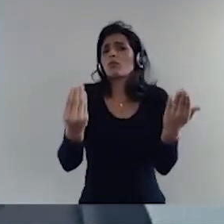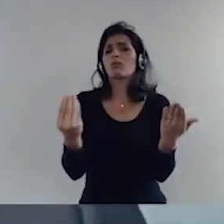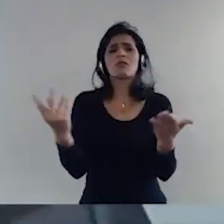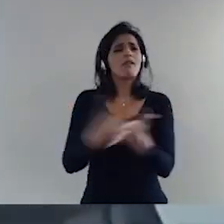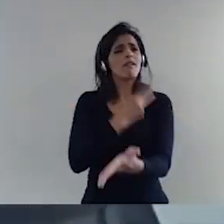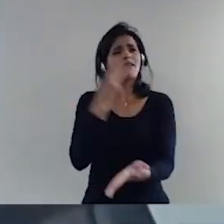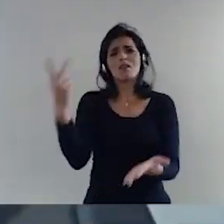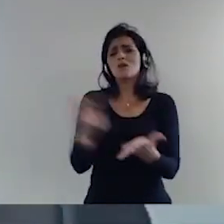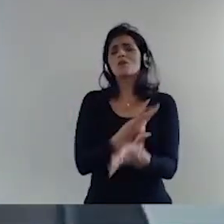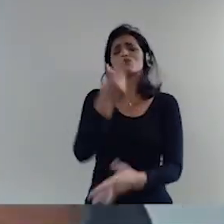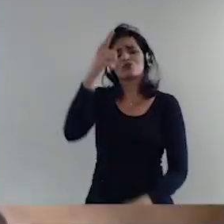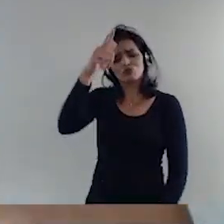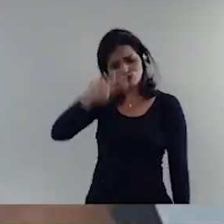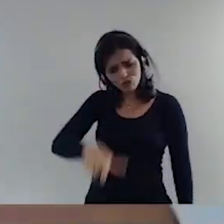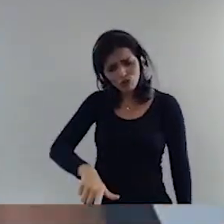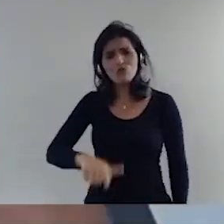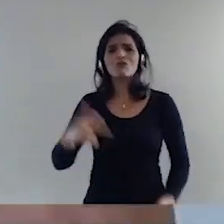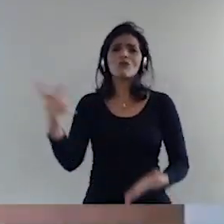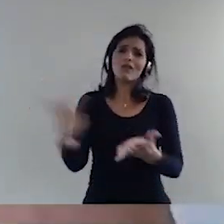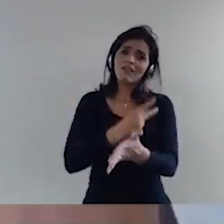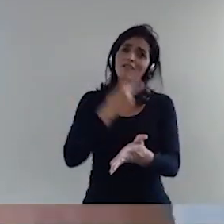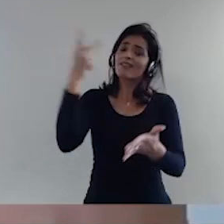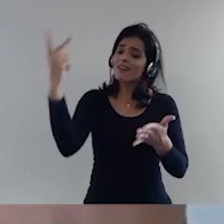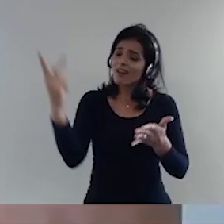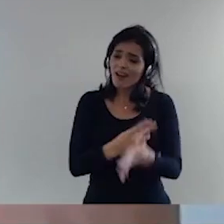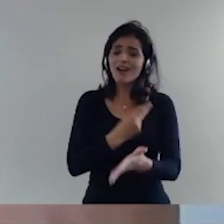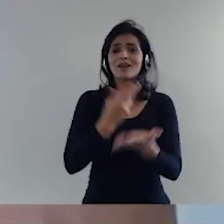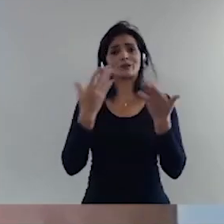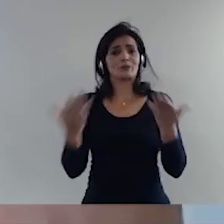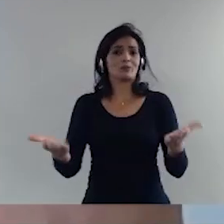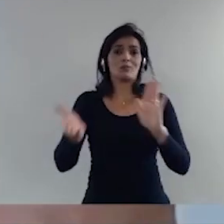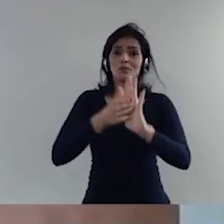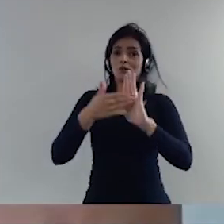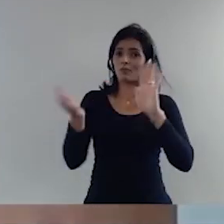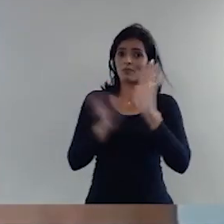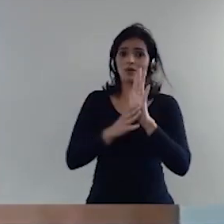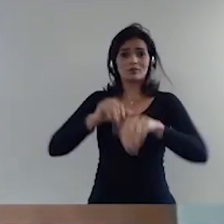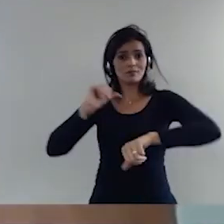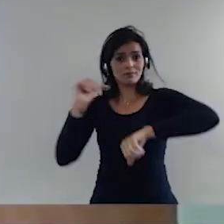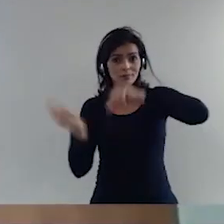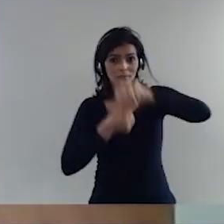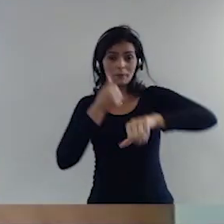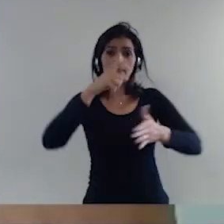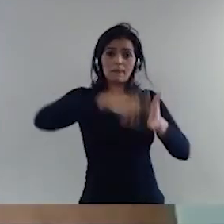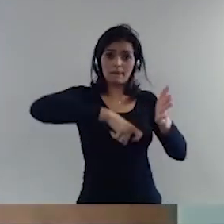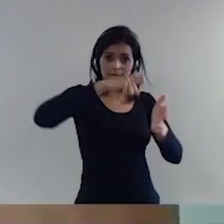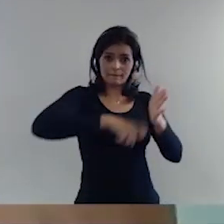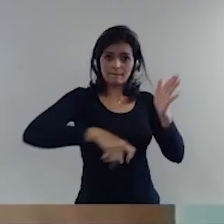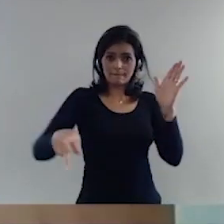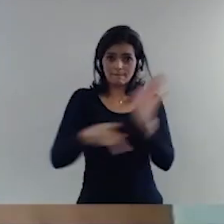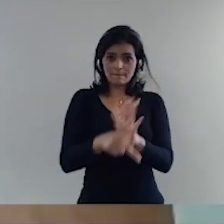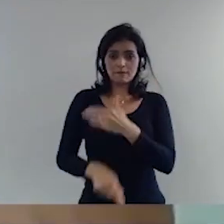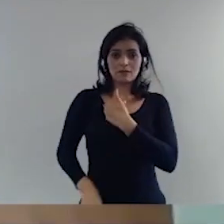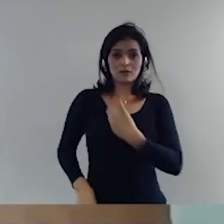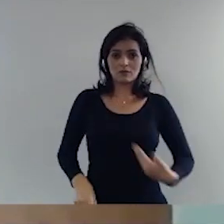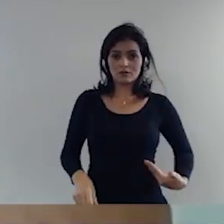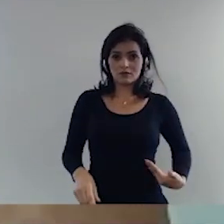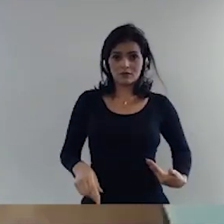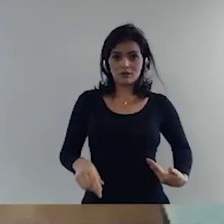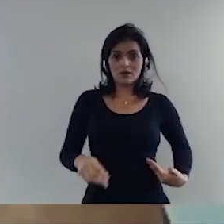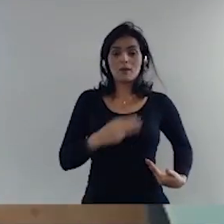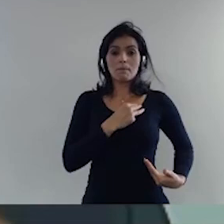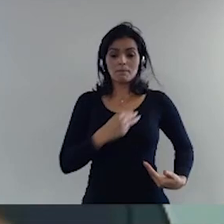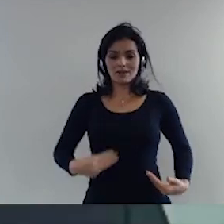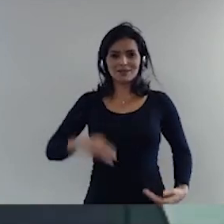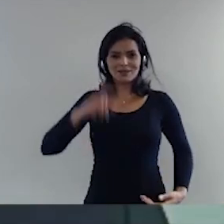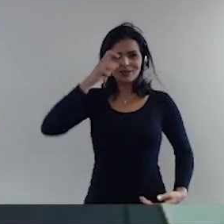isto, mais uma vez, está errado a proposta de reforma tributária que o ministro